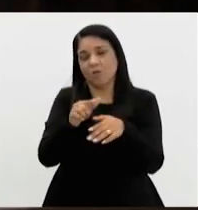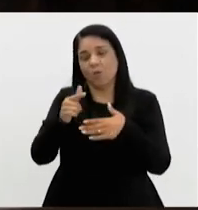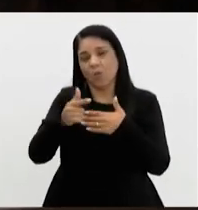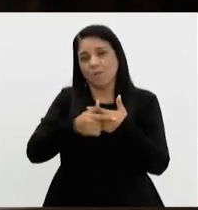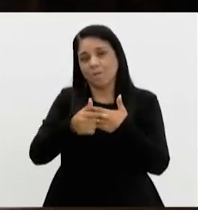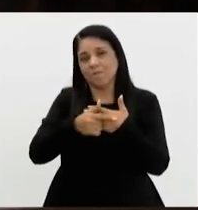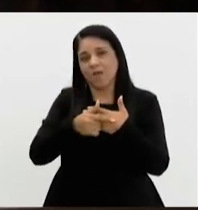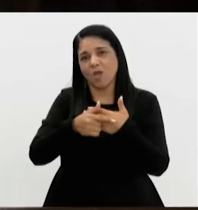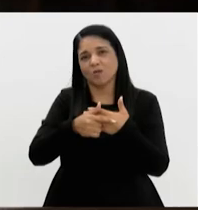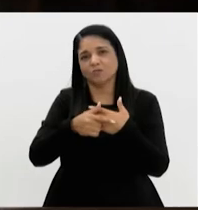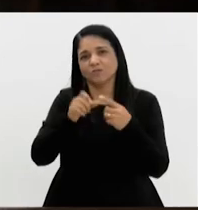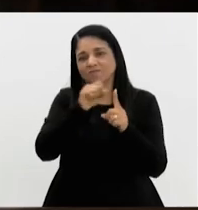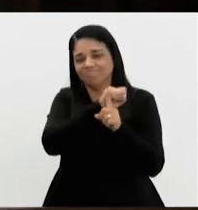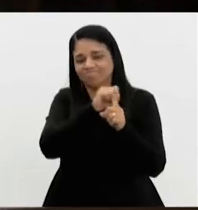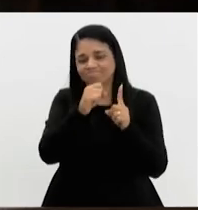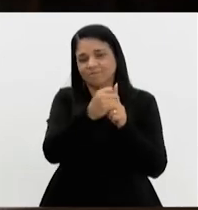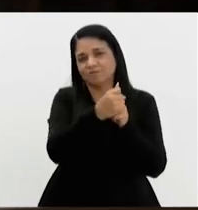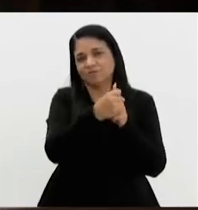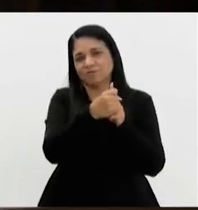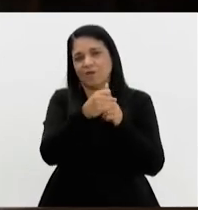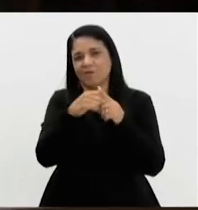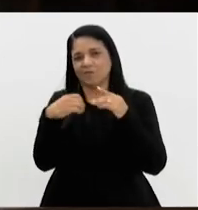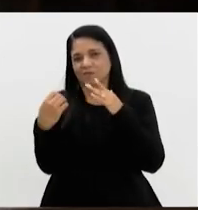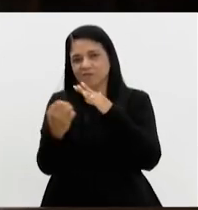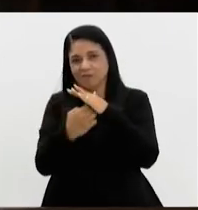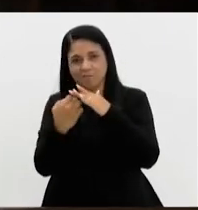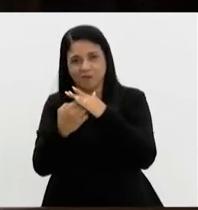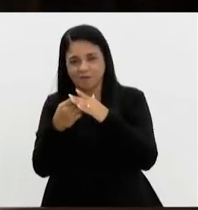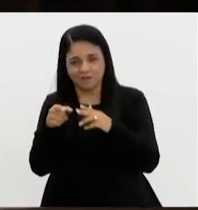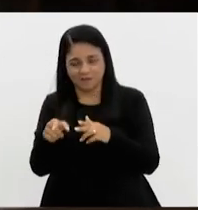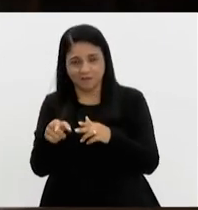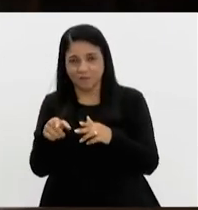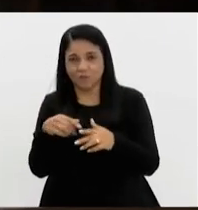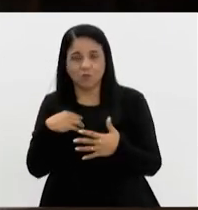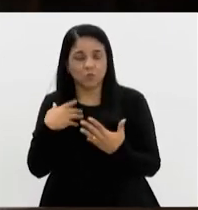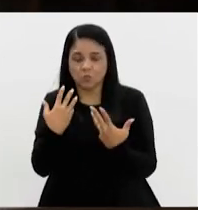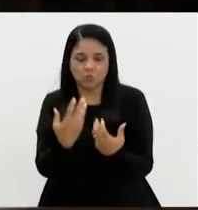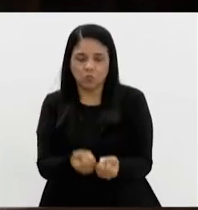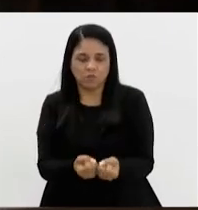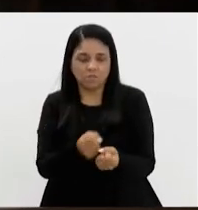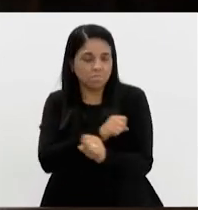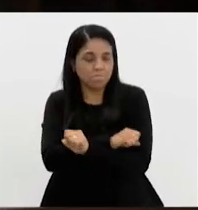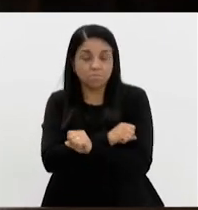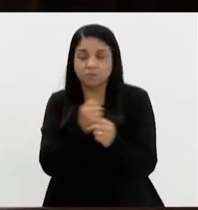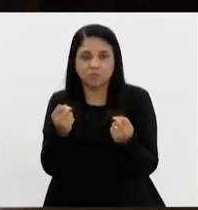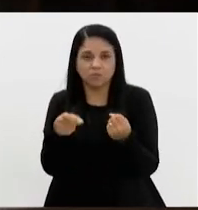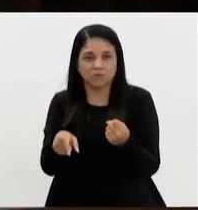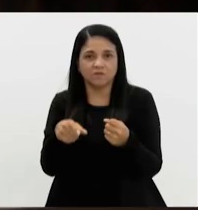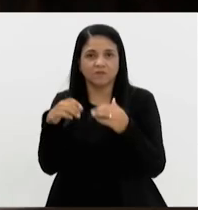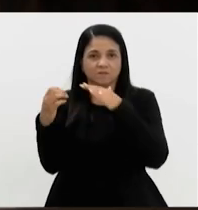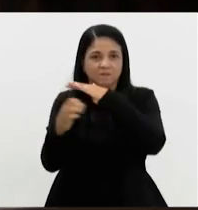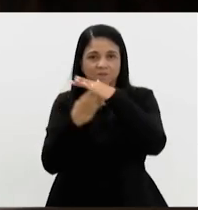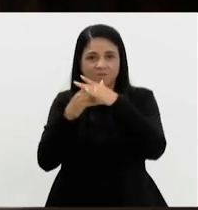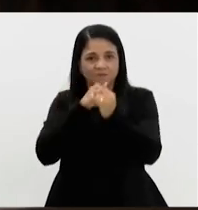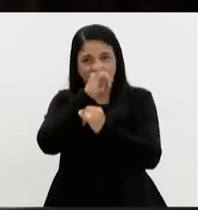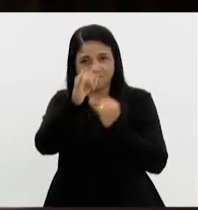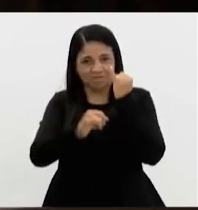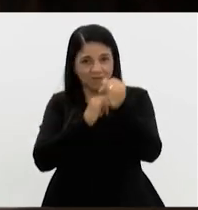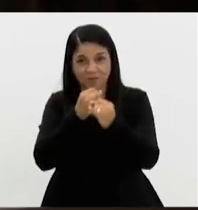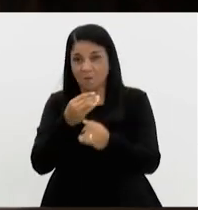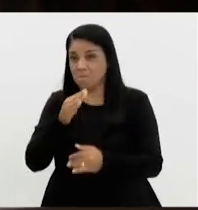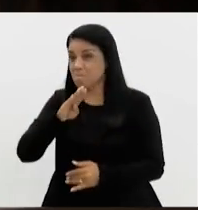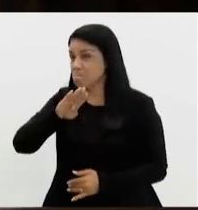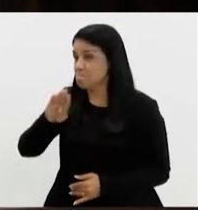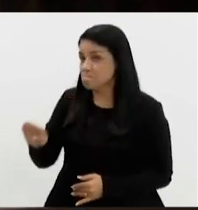social da empresa porque não é mais possível que as empresas de aplicações de internet que são negócios bilionários e que